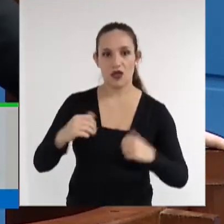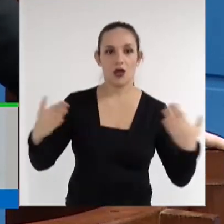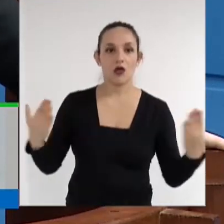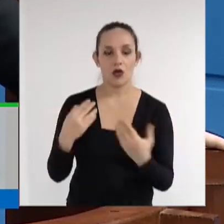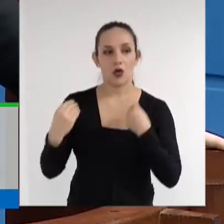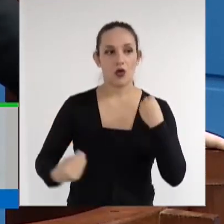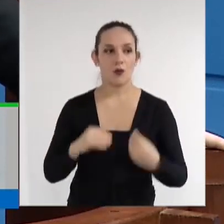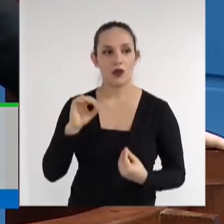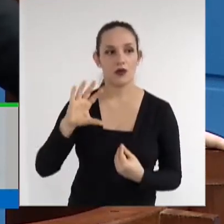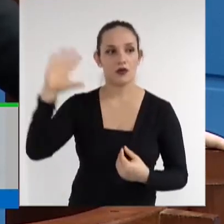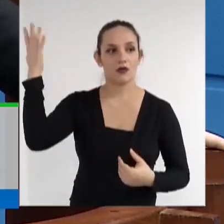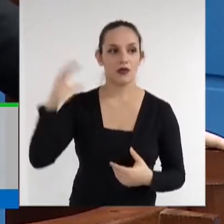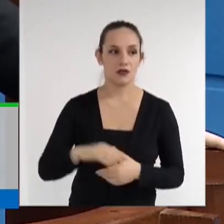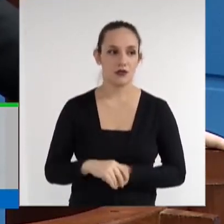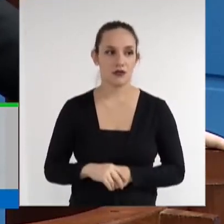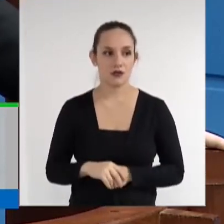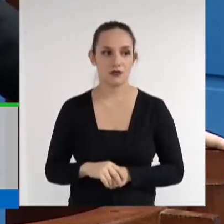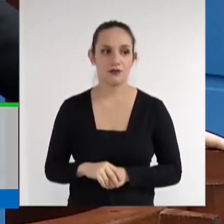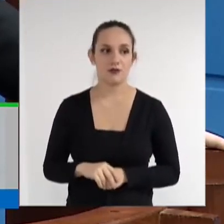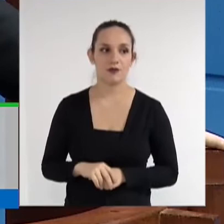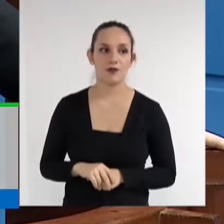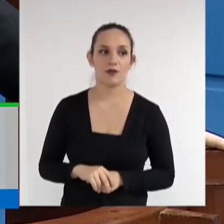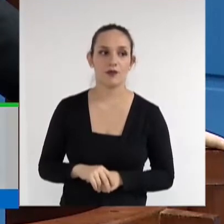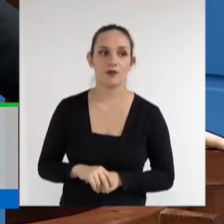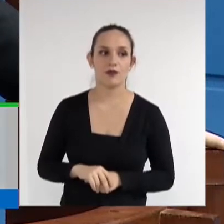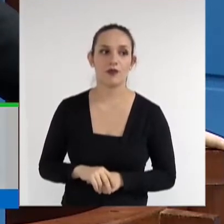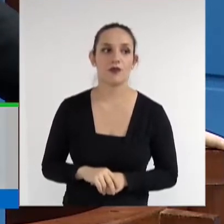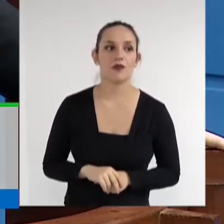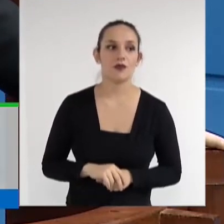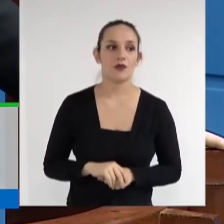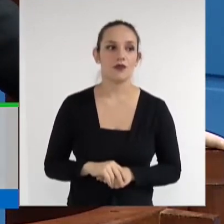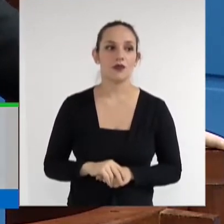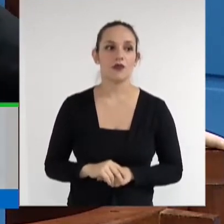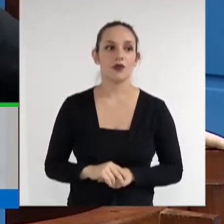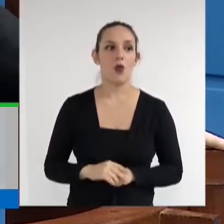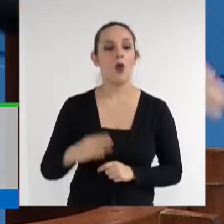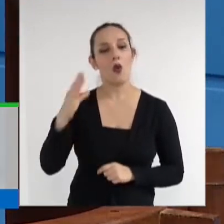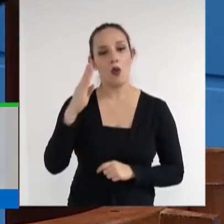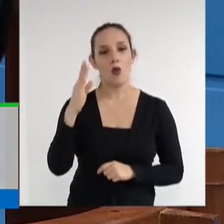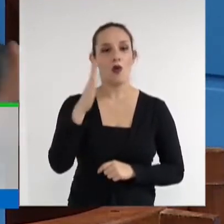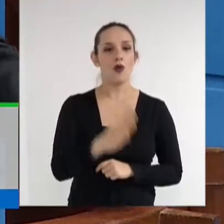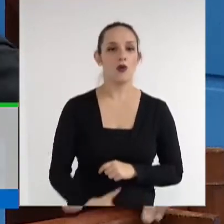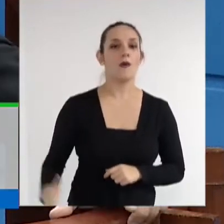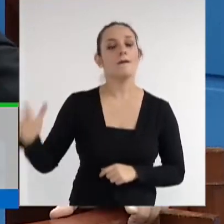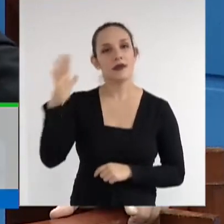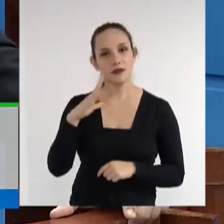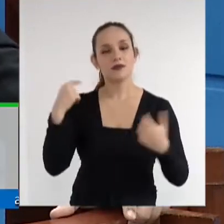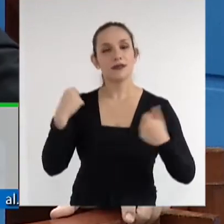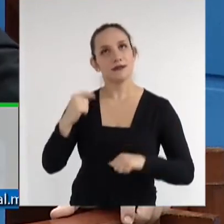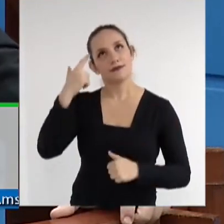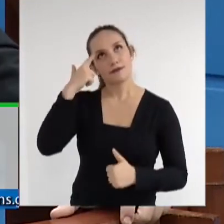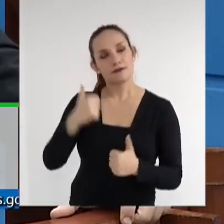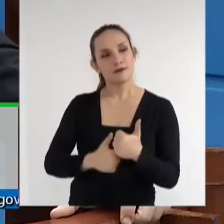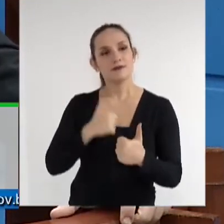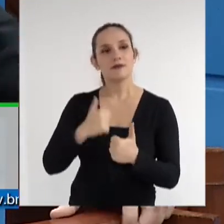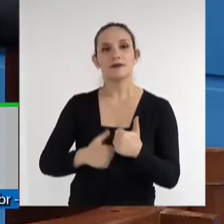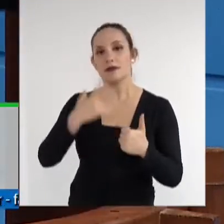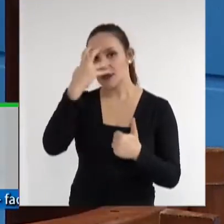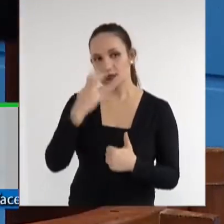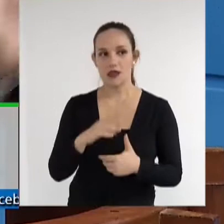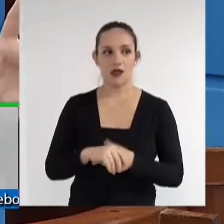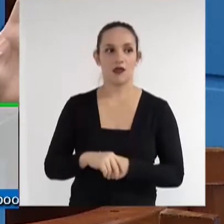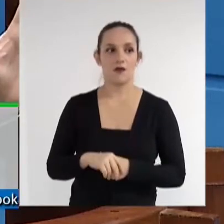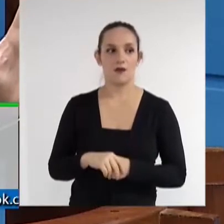realidade. O Brasil precisa fazer uma reflexão muito séria, porque ele já experimentou